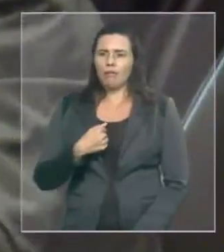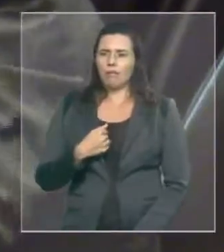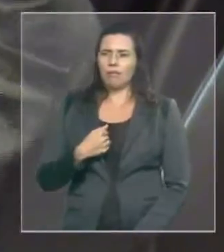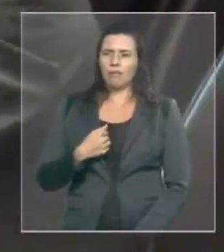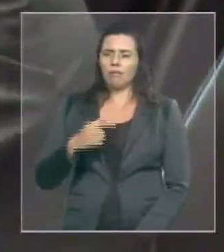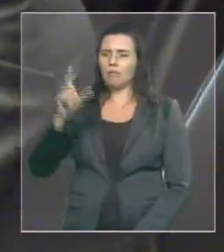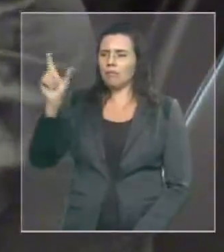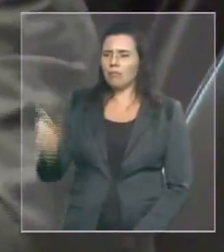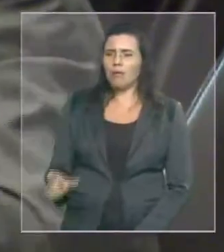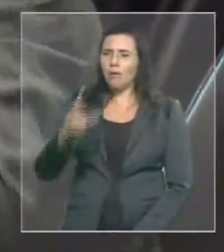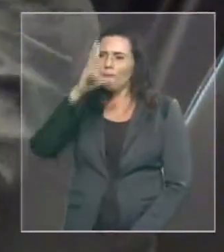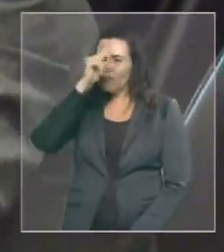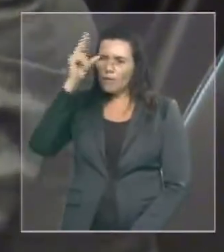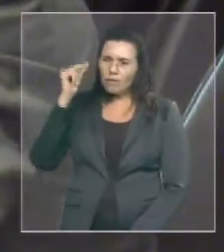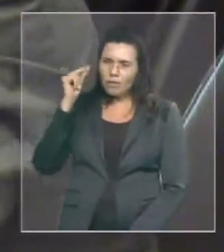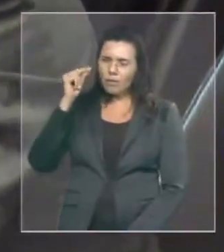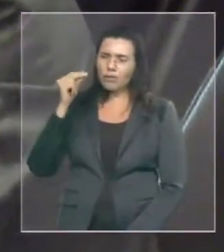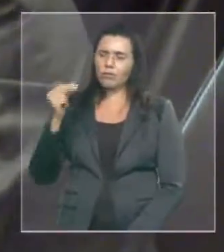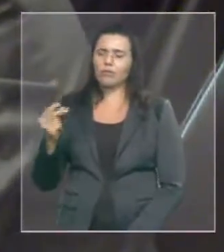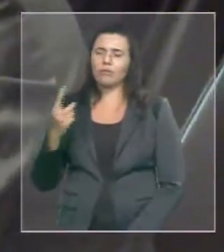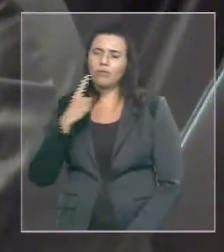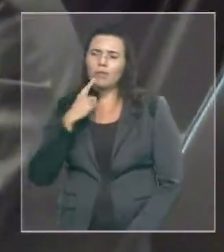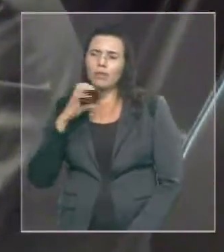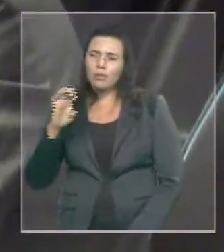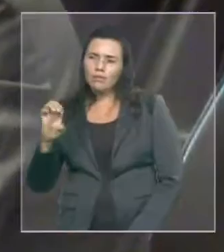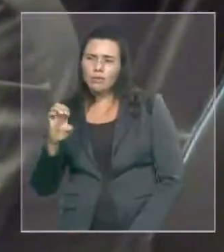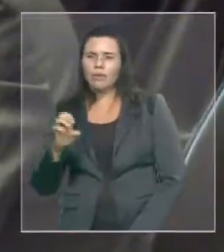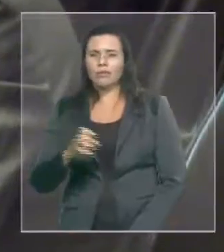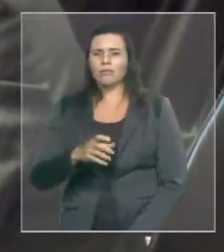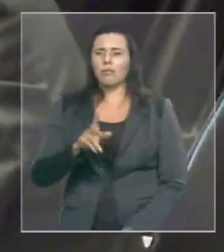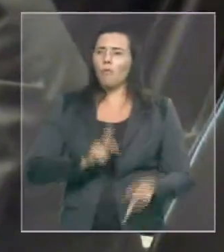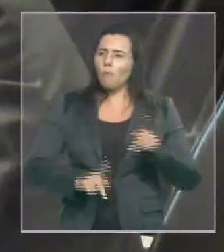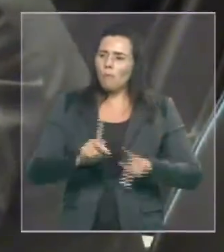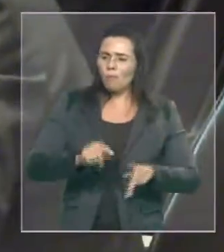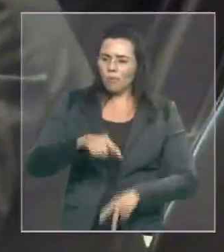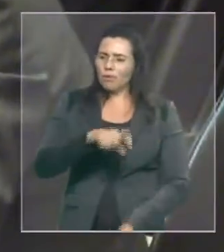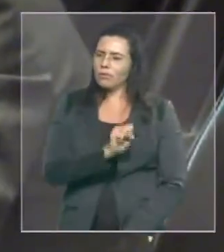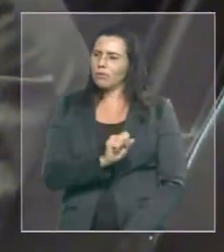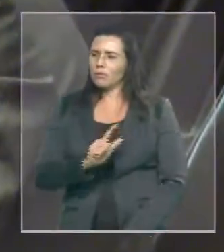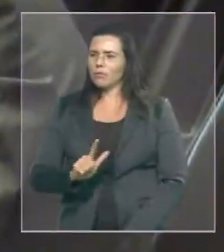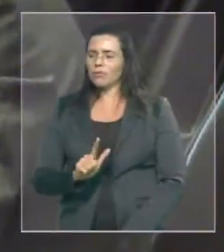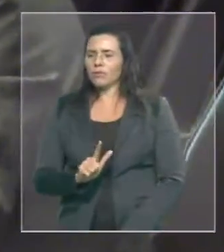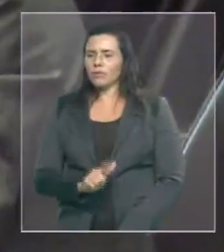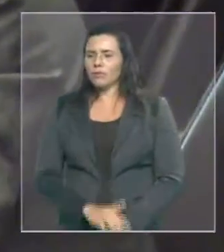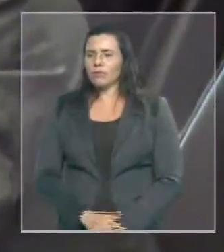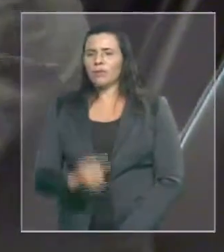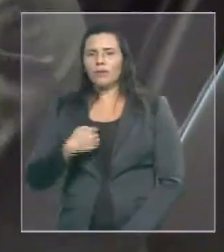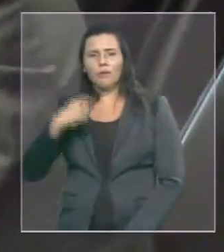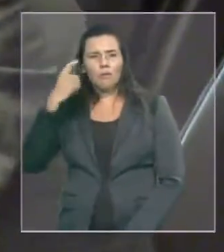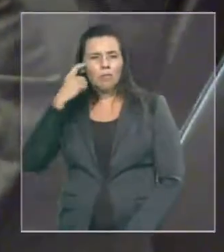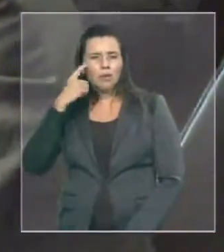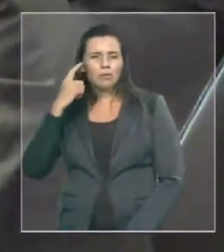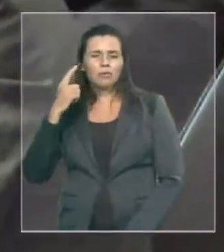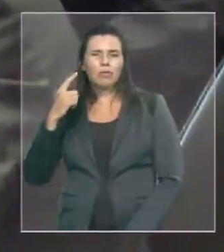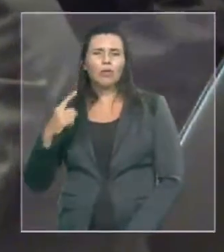nem as pessoas que utilizam o serviço de transporte público de São Luís, considera que o sistema está